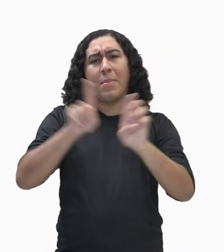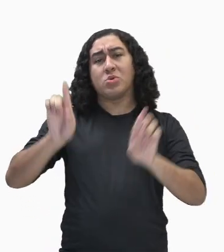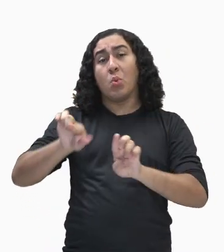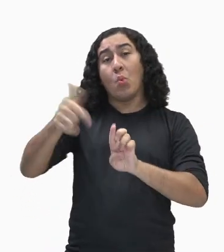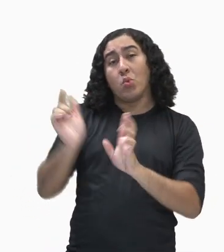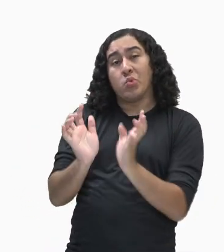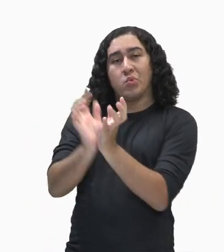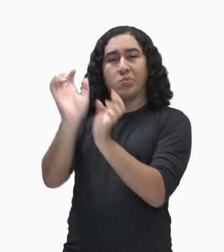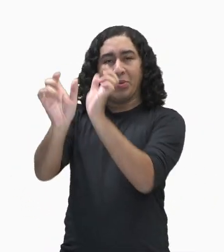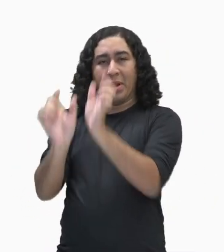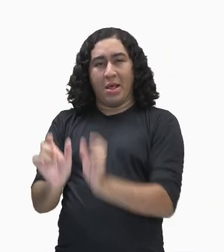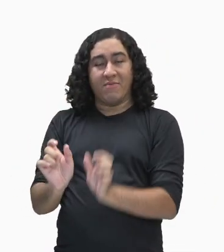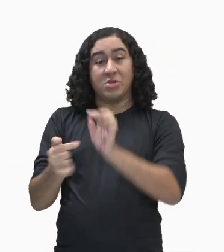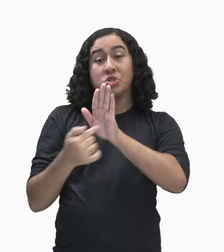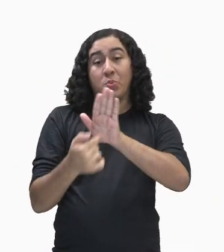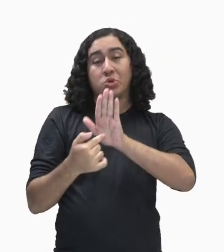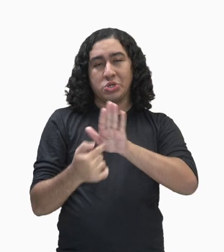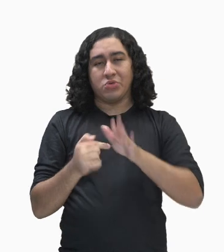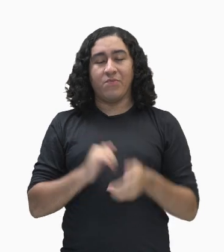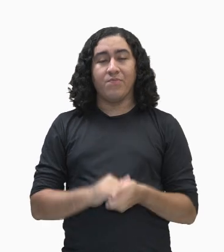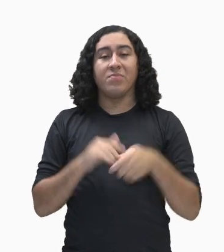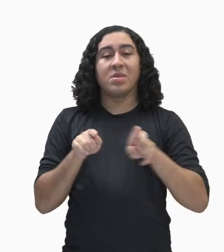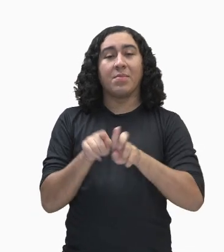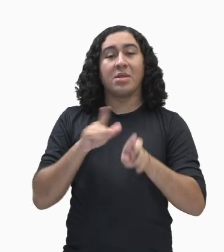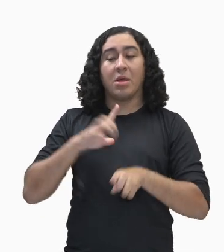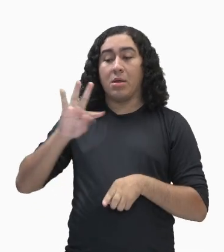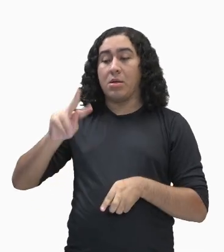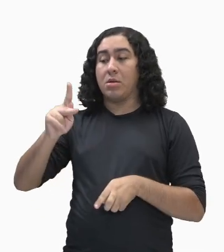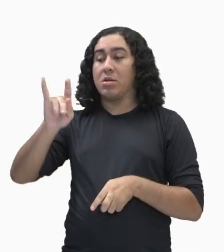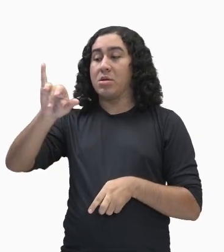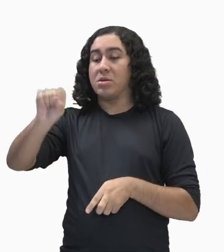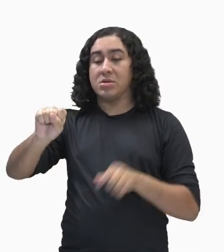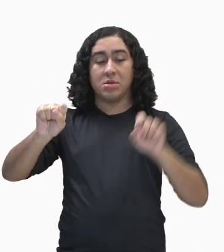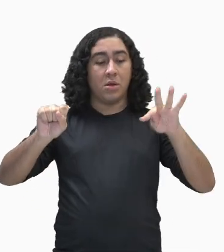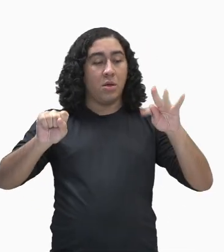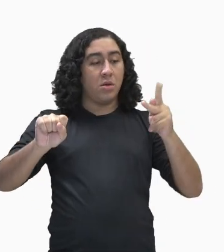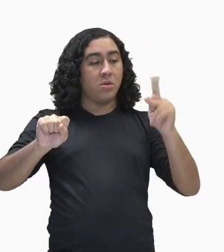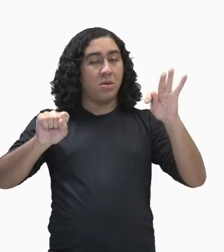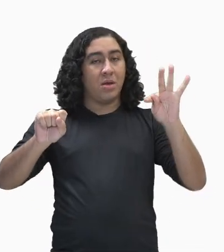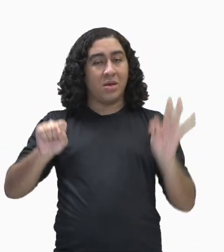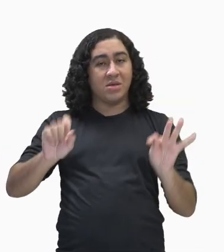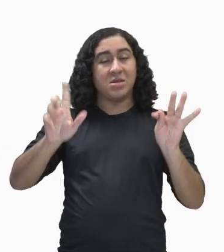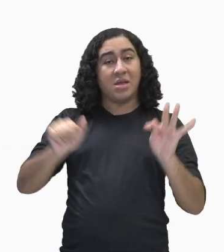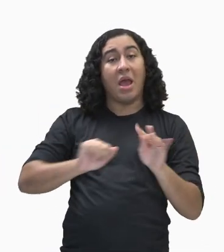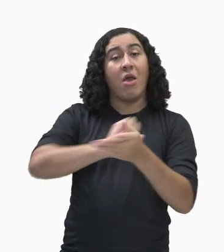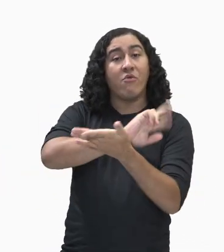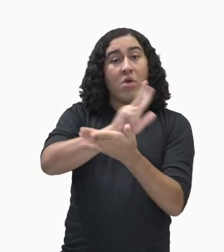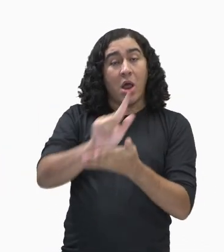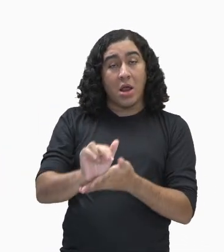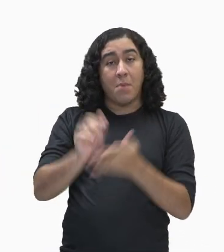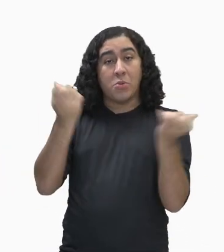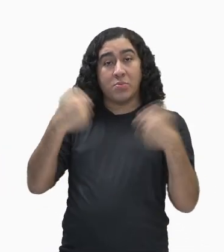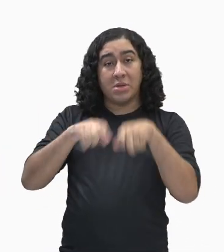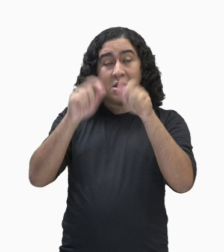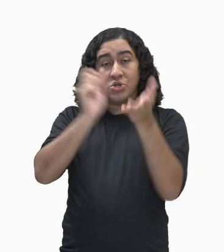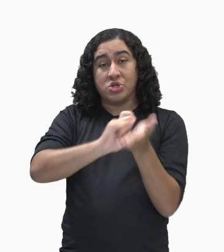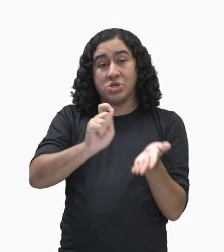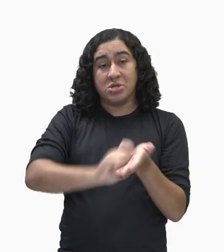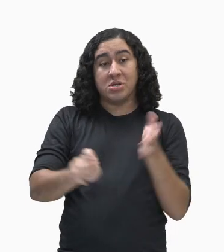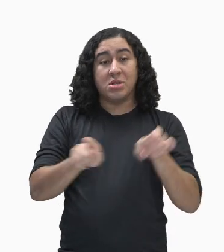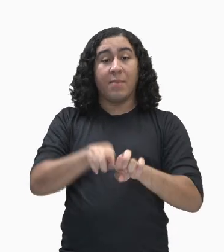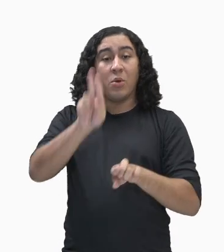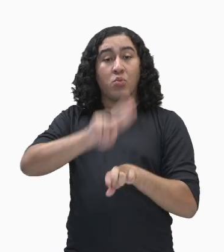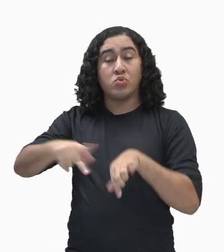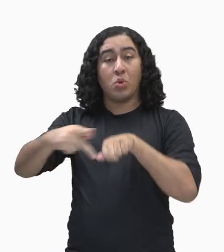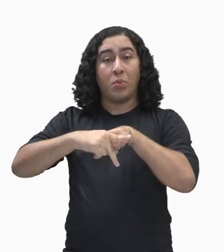classificação, os demonstrative. E nós temos this and that, forma afirmativa, negativa e interrogativa. E o nosso detalhamento, o uso dos